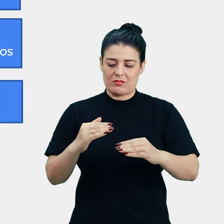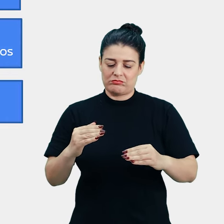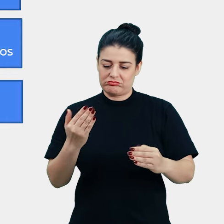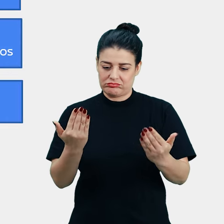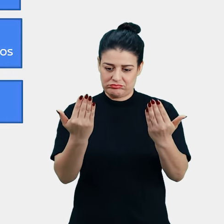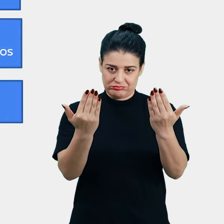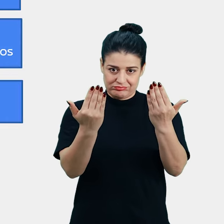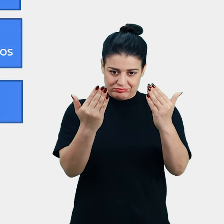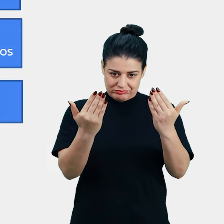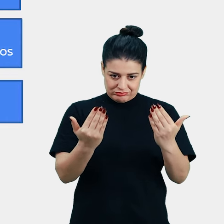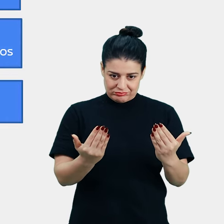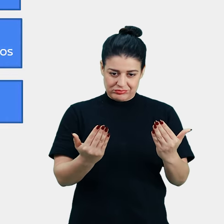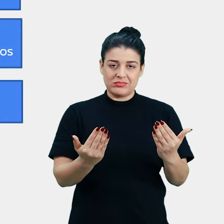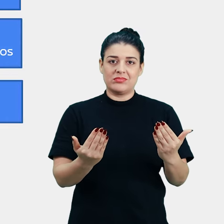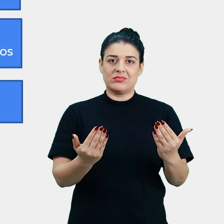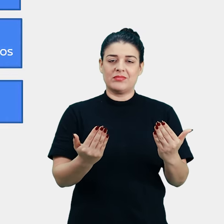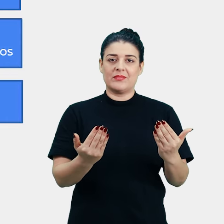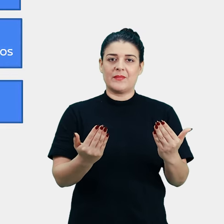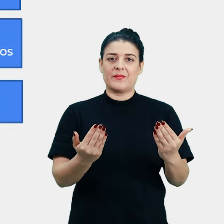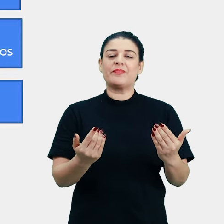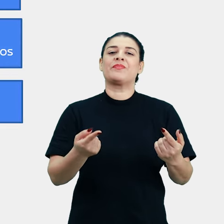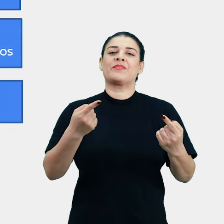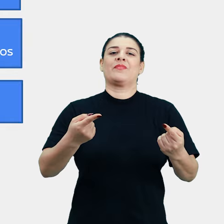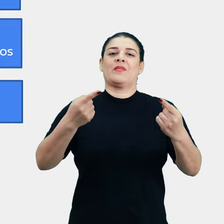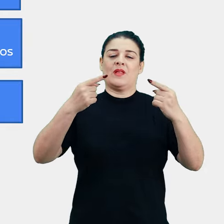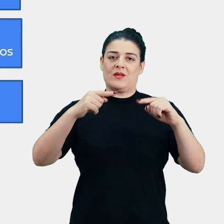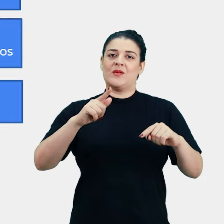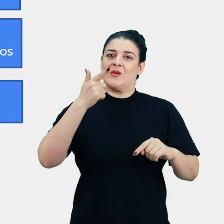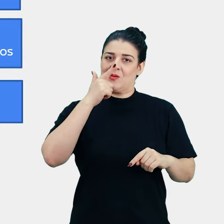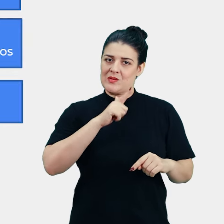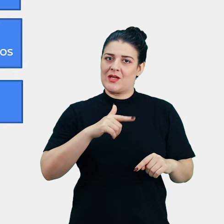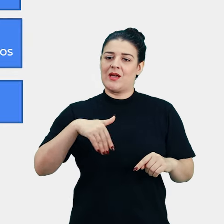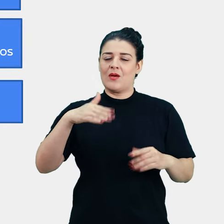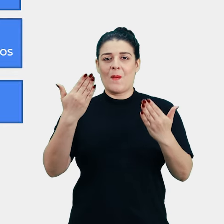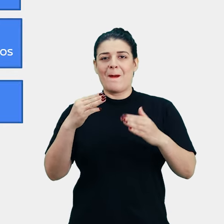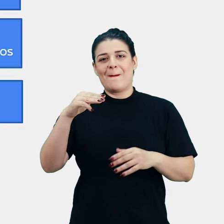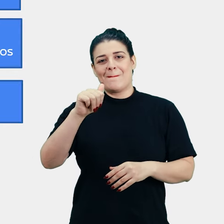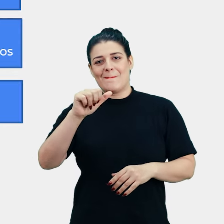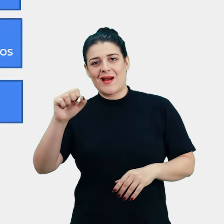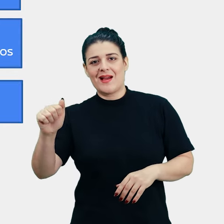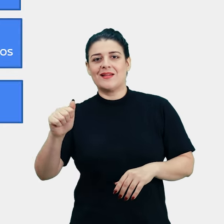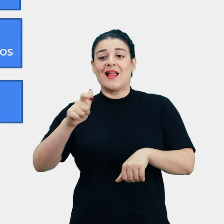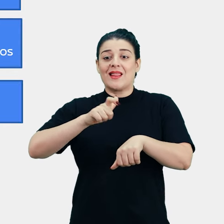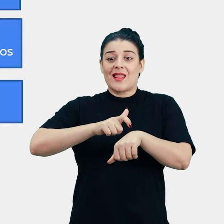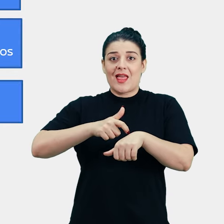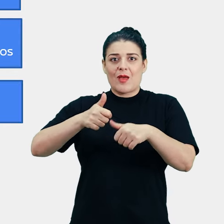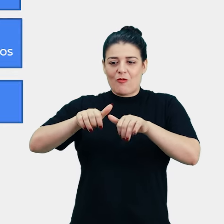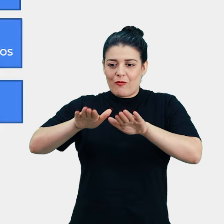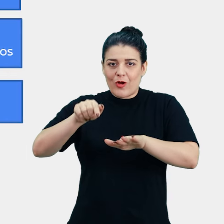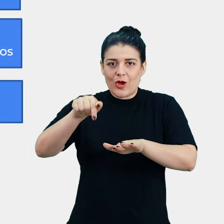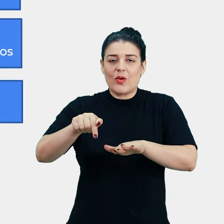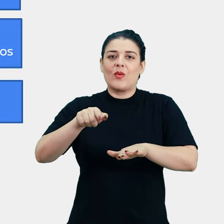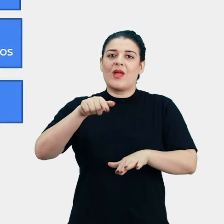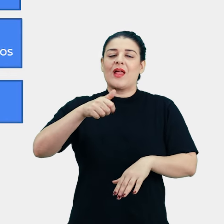gente faz uma comparação com padrões, aí a gente consegue comparar massa, tempo de retenção. Então, aqui a gente chama